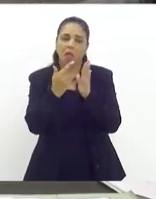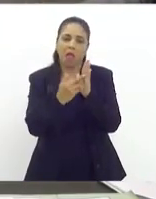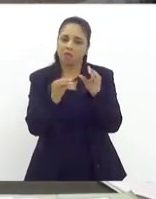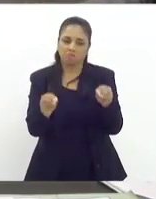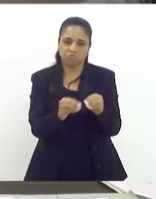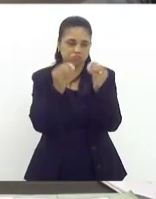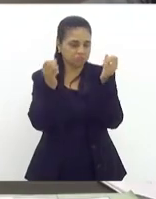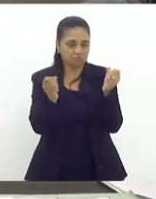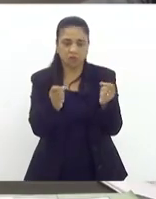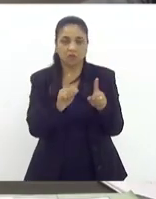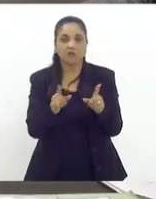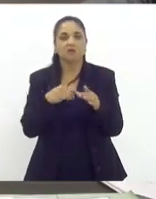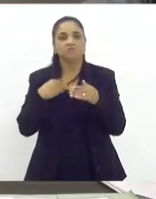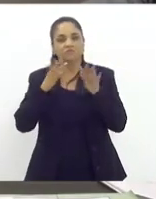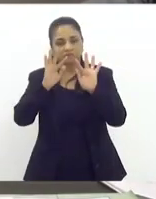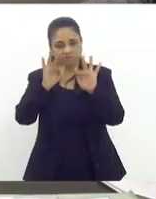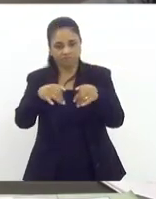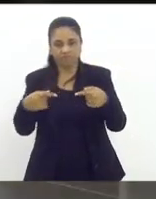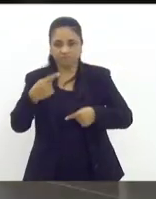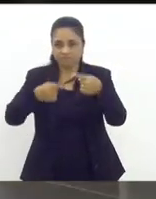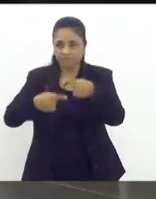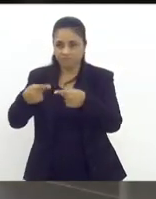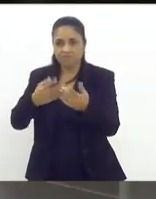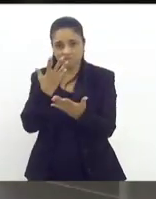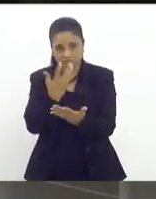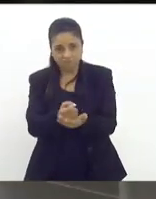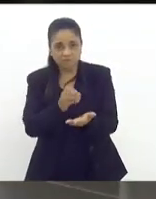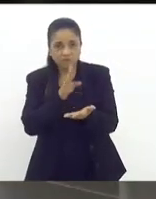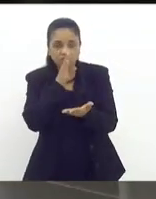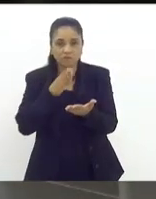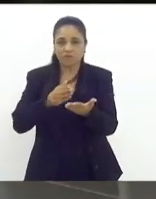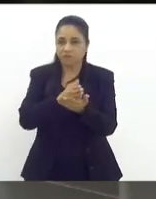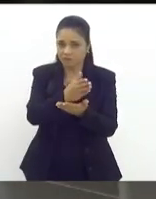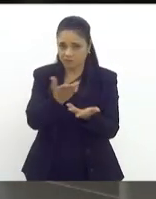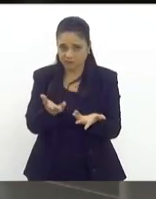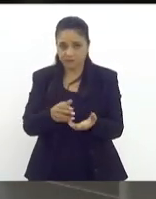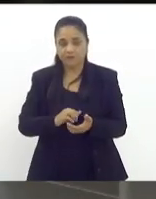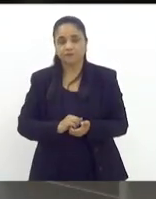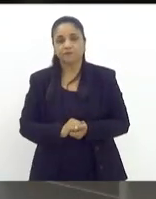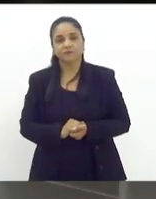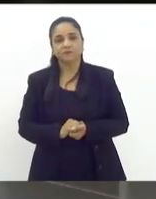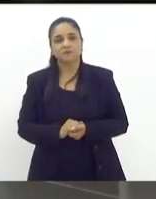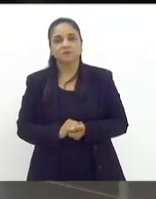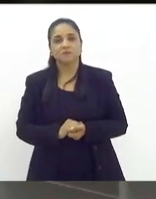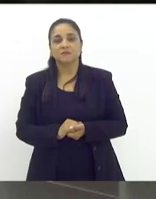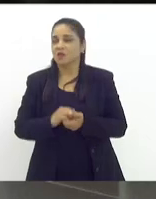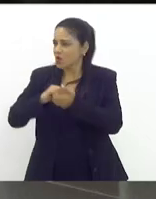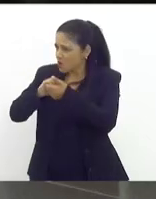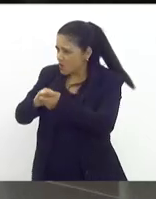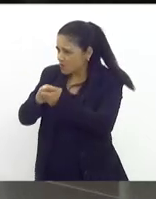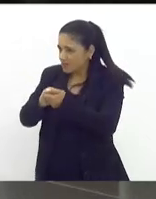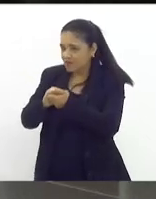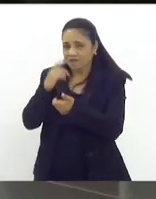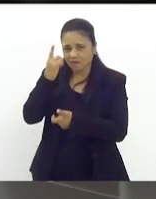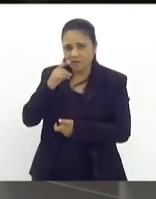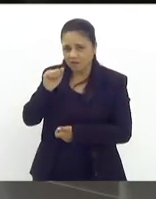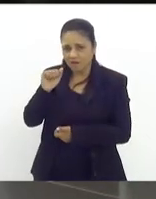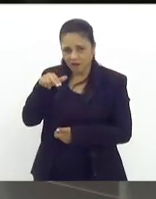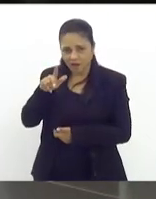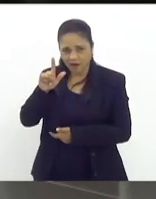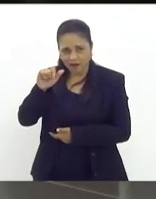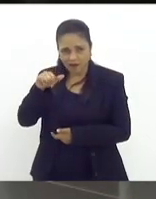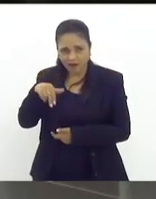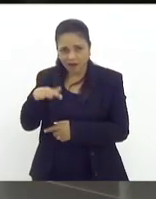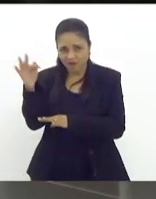Encerrada a discussão, em votação, senhores que aprovam, permaneçam como estão, aprovado. Não sei se eu cumprimentei o deputado Alan Lopes formalmente